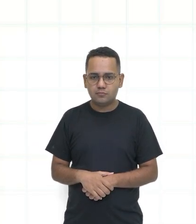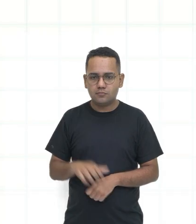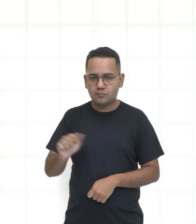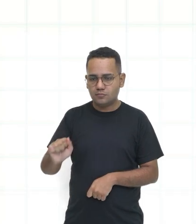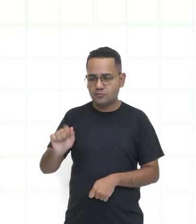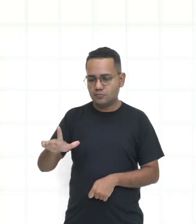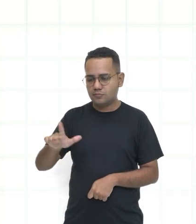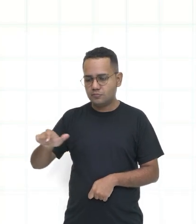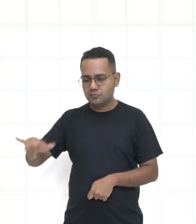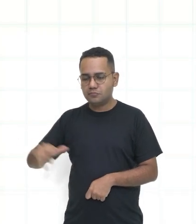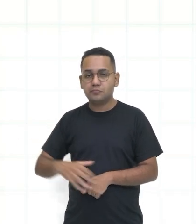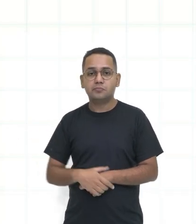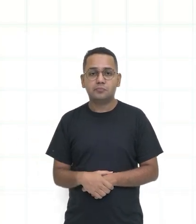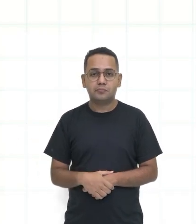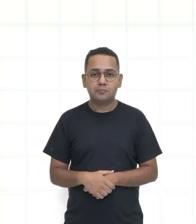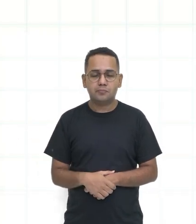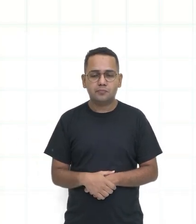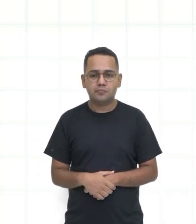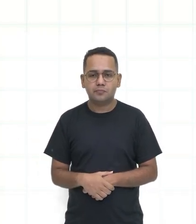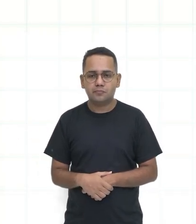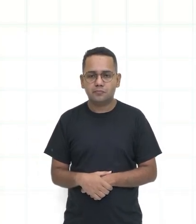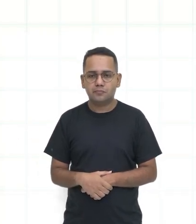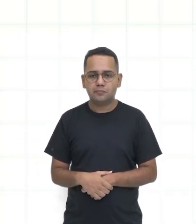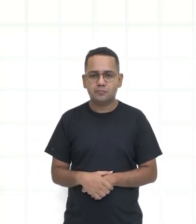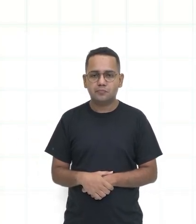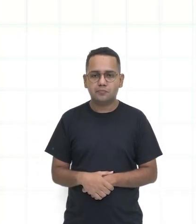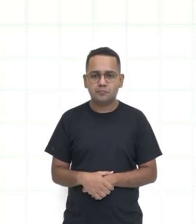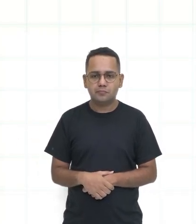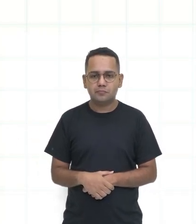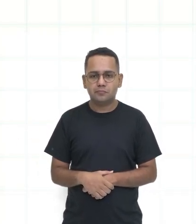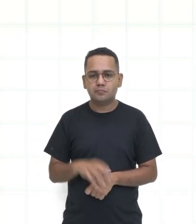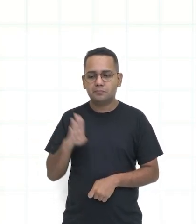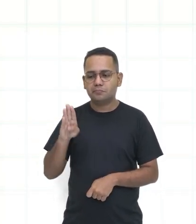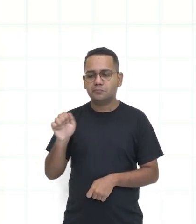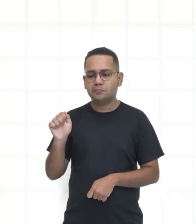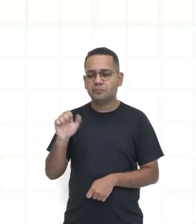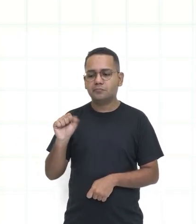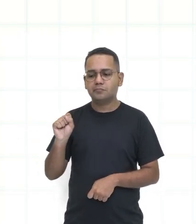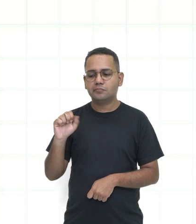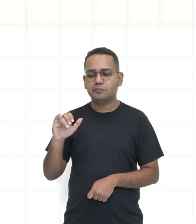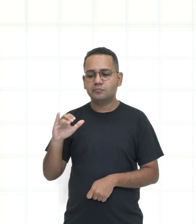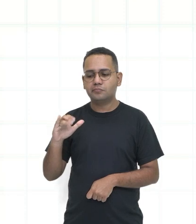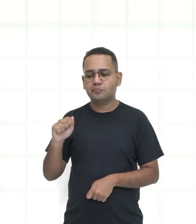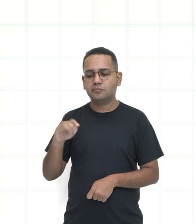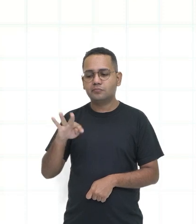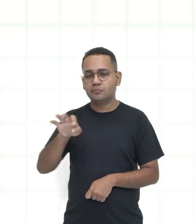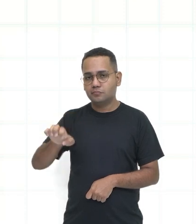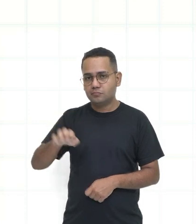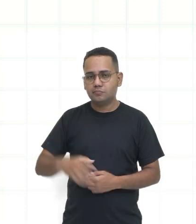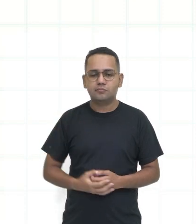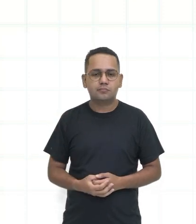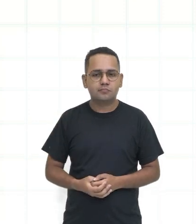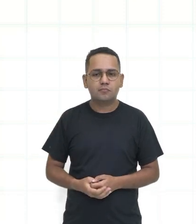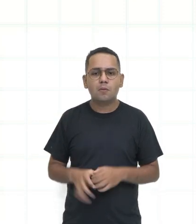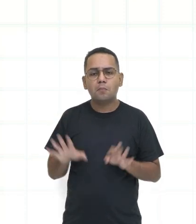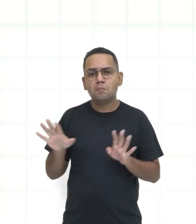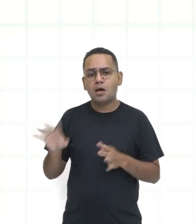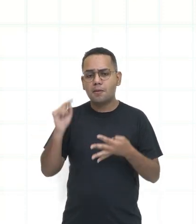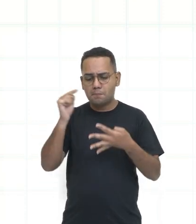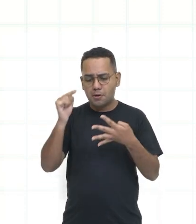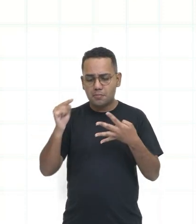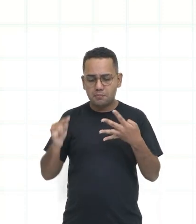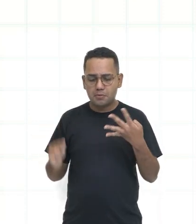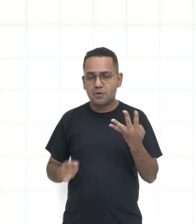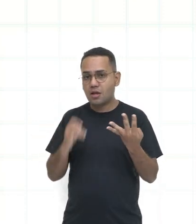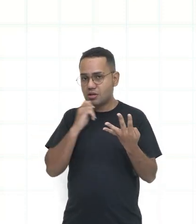o ALLY, basic, basically, basicamente. Repare que todos os exemplos ali, né, com